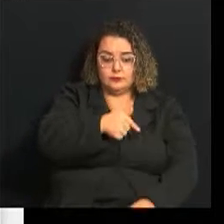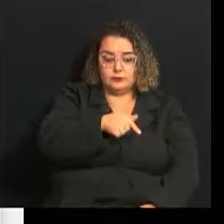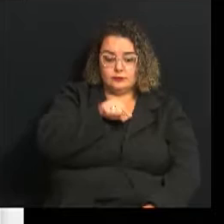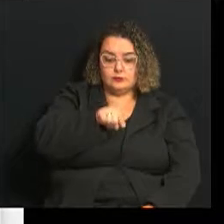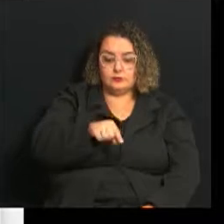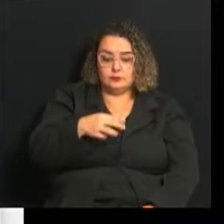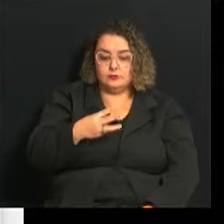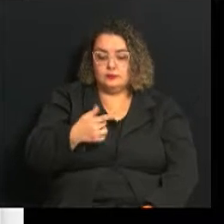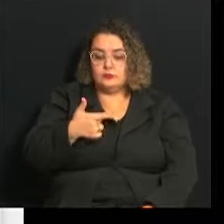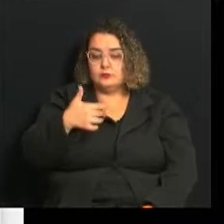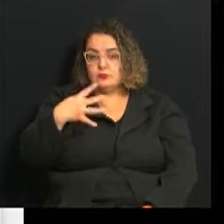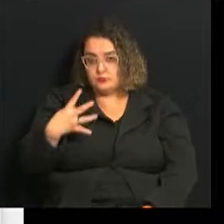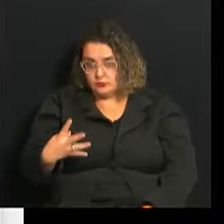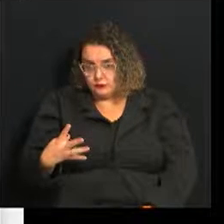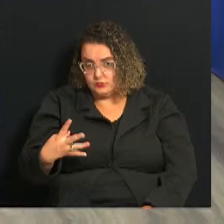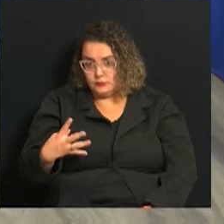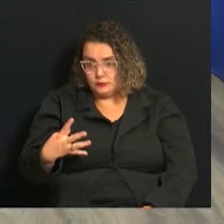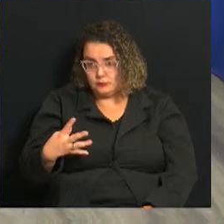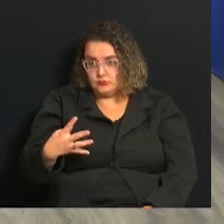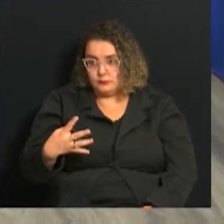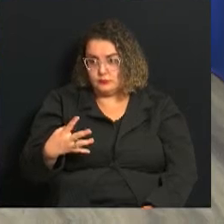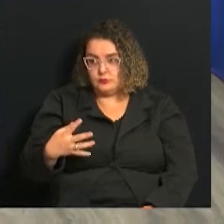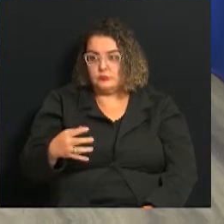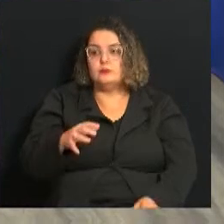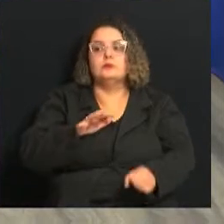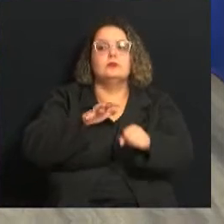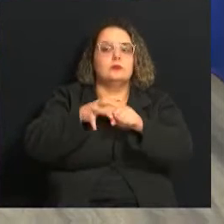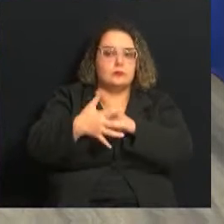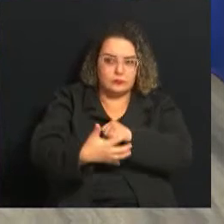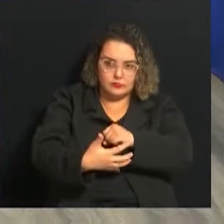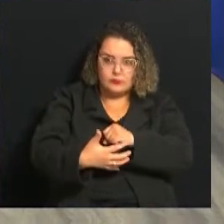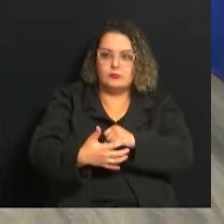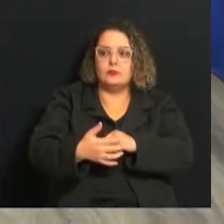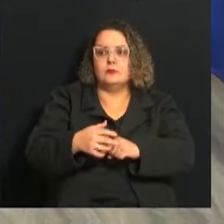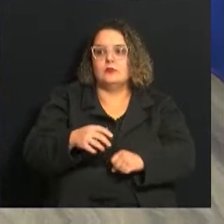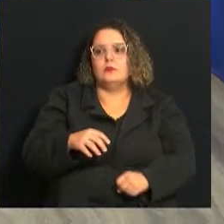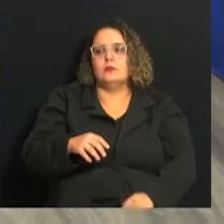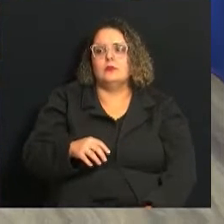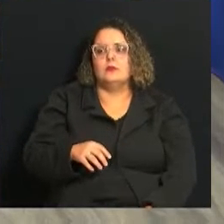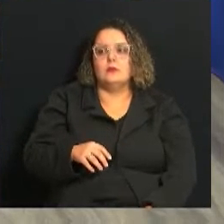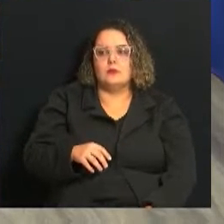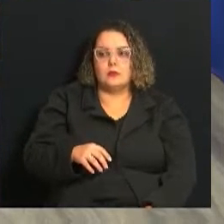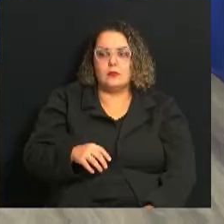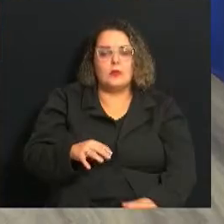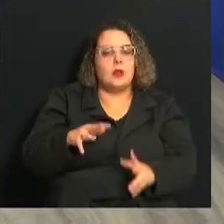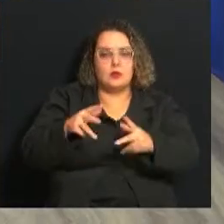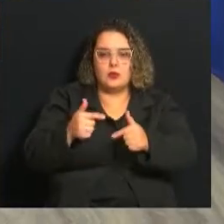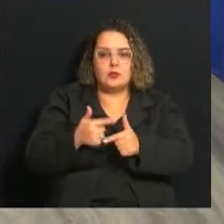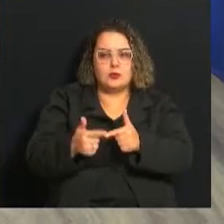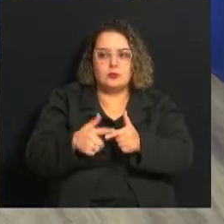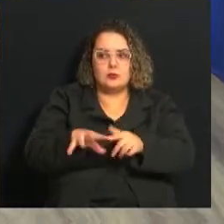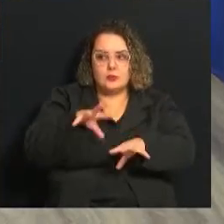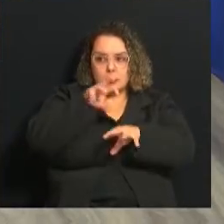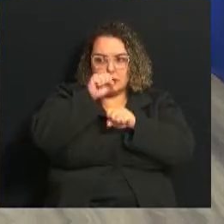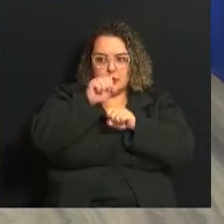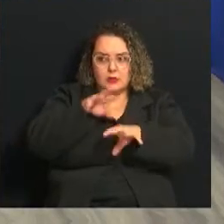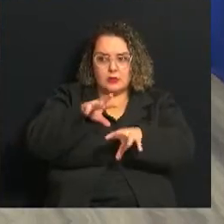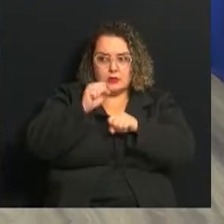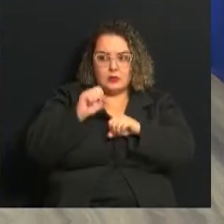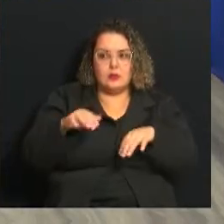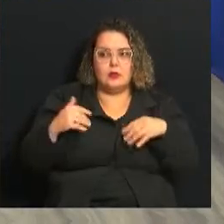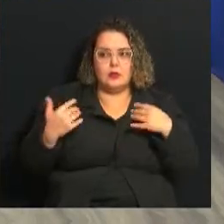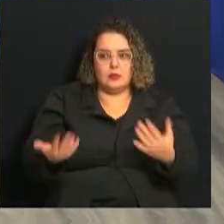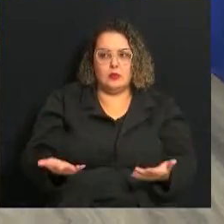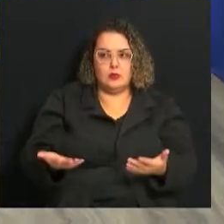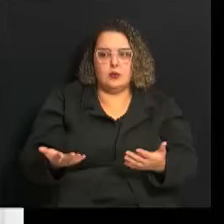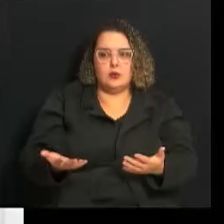7.324. Inclui Covid, pneumonia e todo tipo de síndrome respiratória. E de acordo com